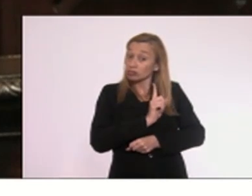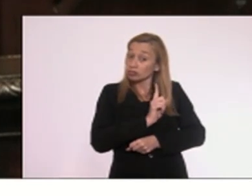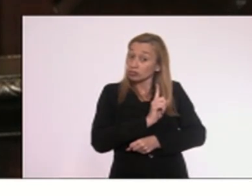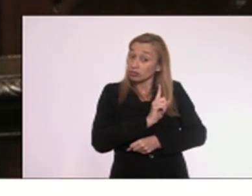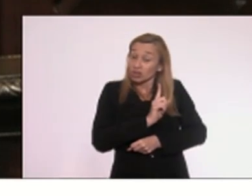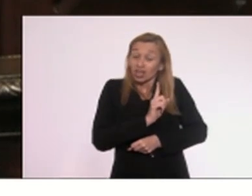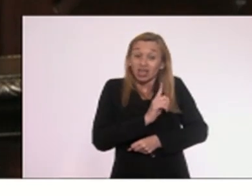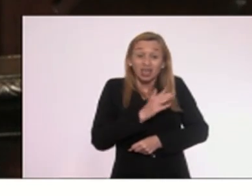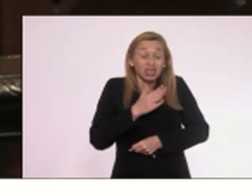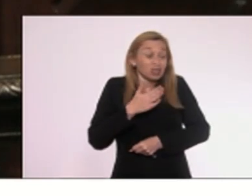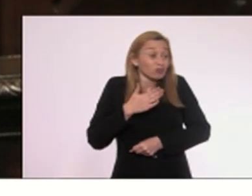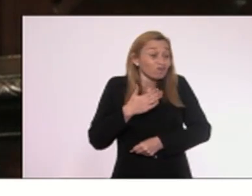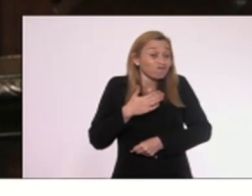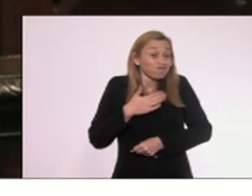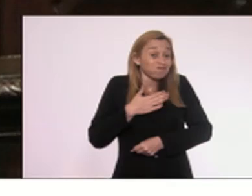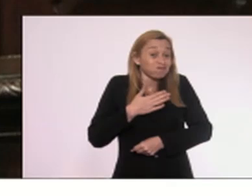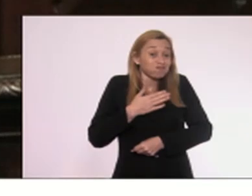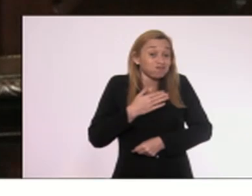me dá,